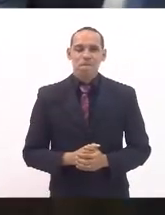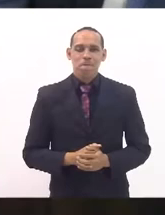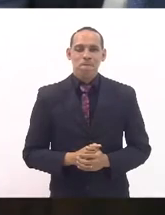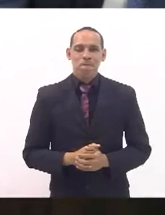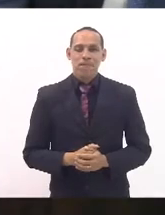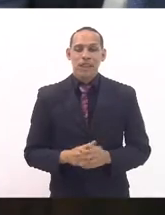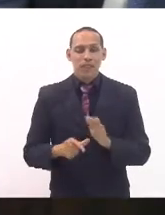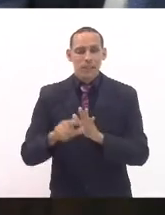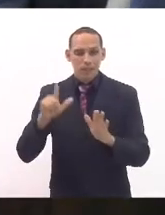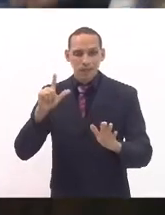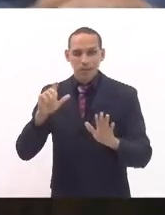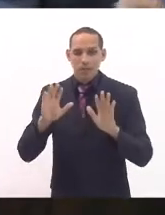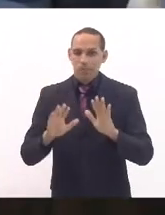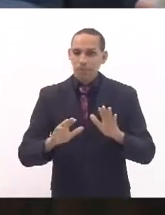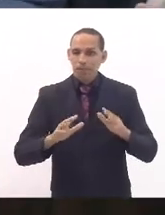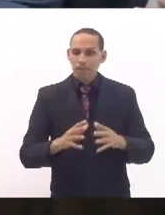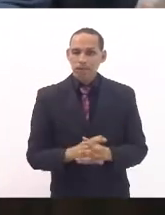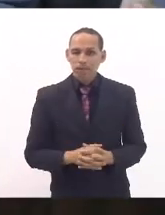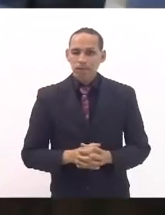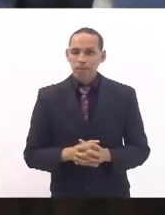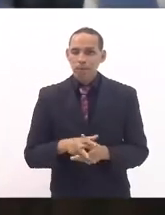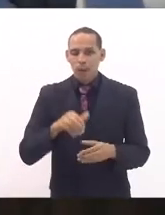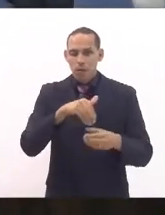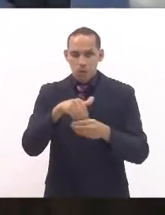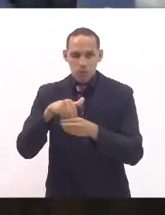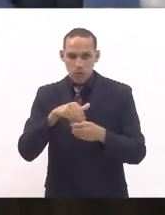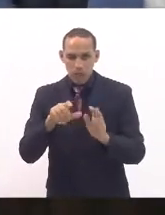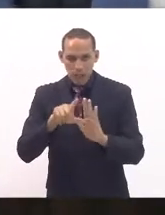Eu, antes de pôr em votação,